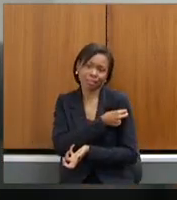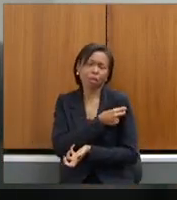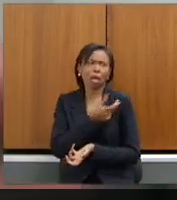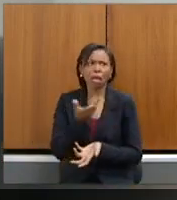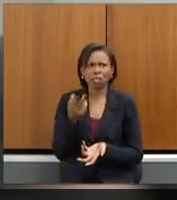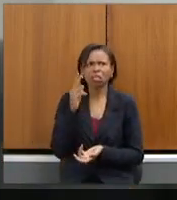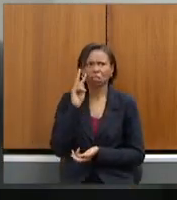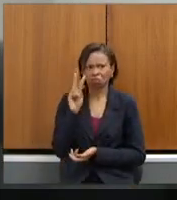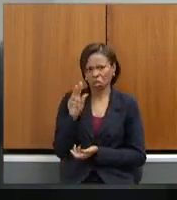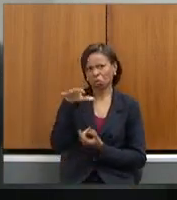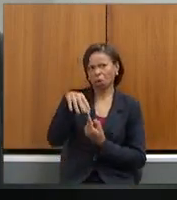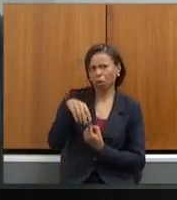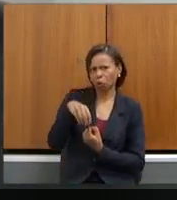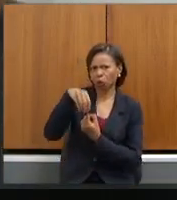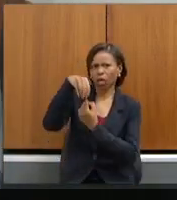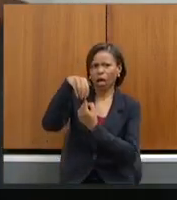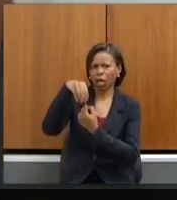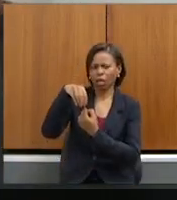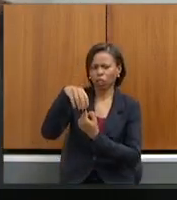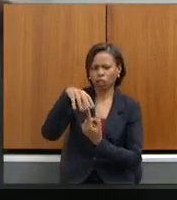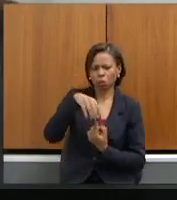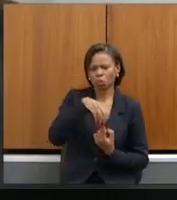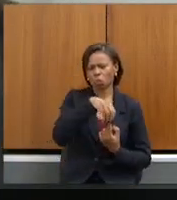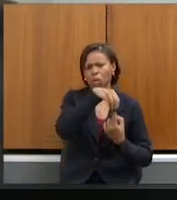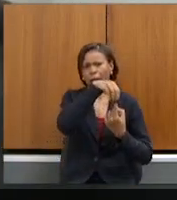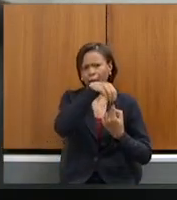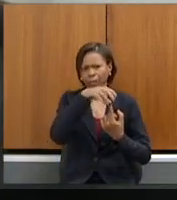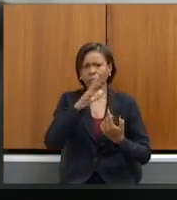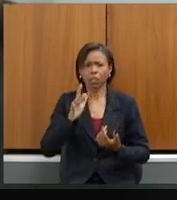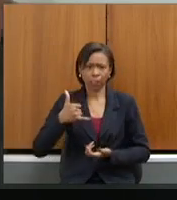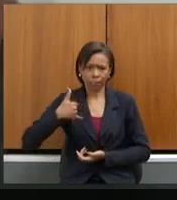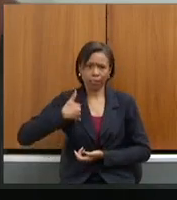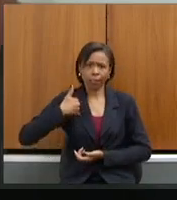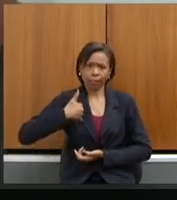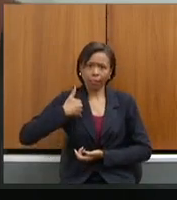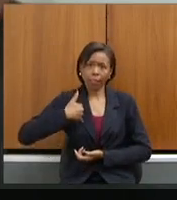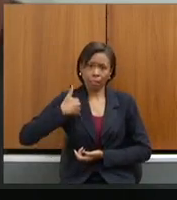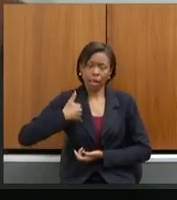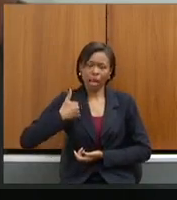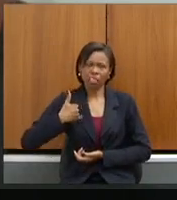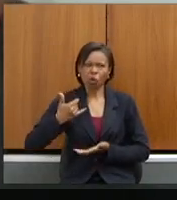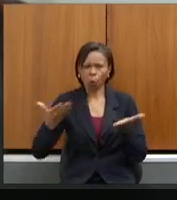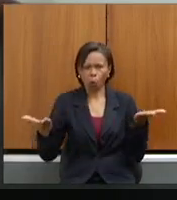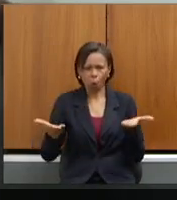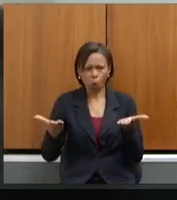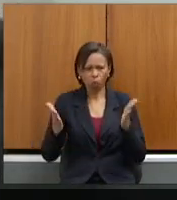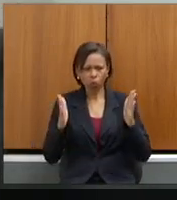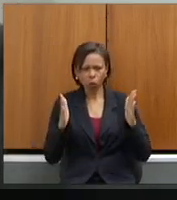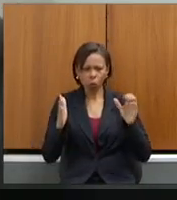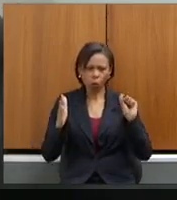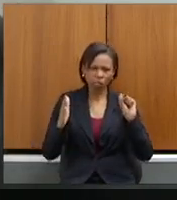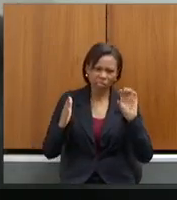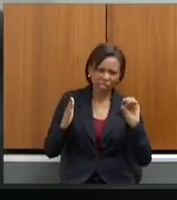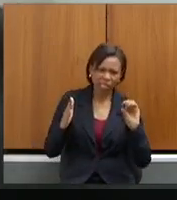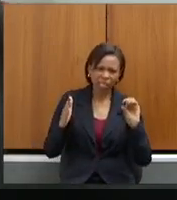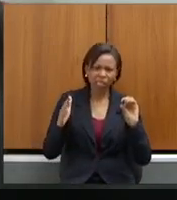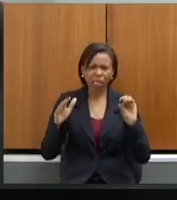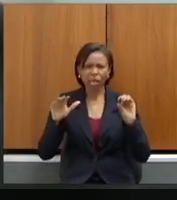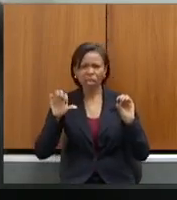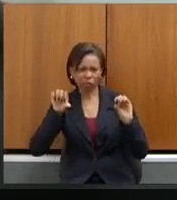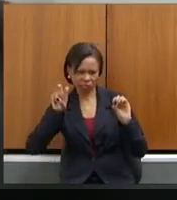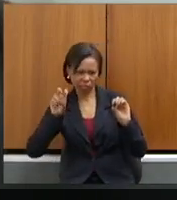prioridades tive sobre idade é hoje parece tão vacinar de 80 85 anos e